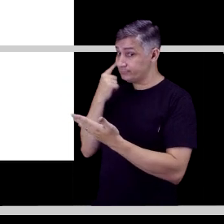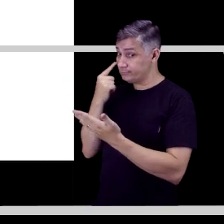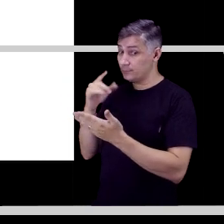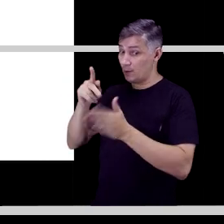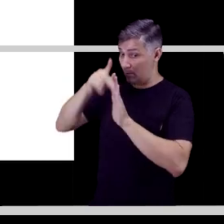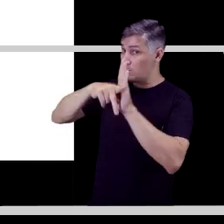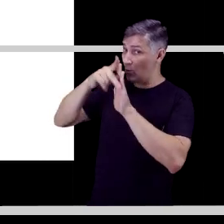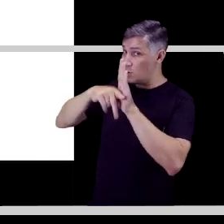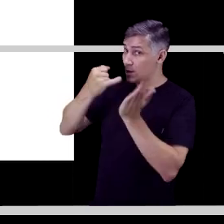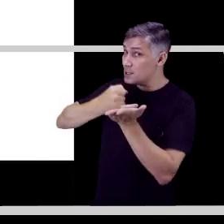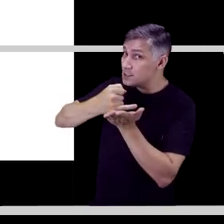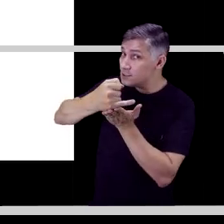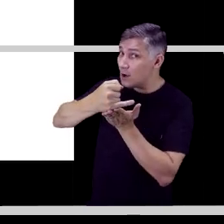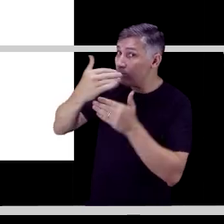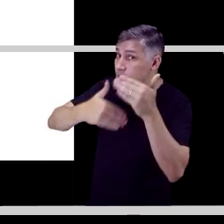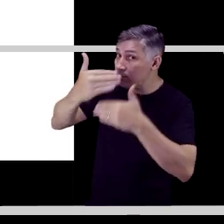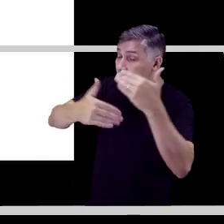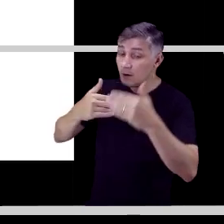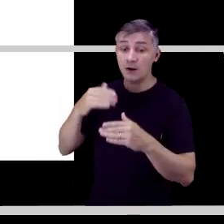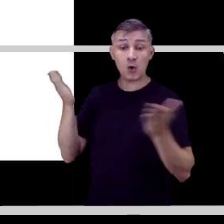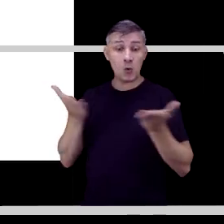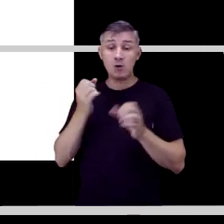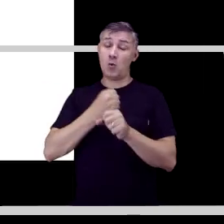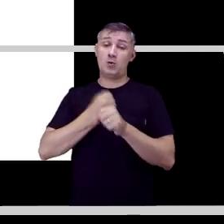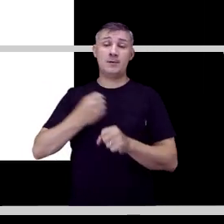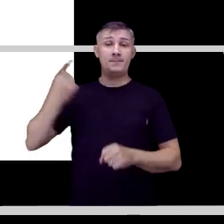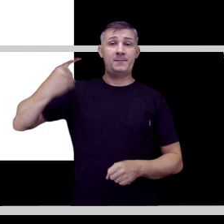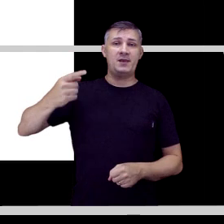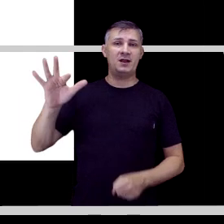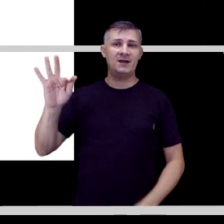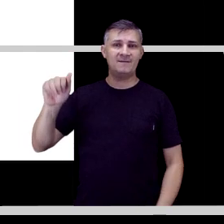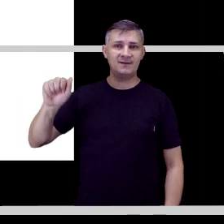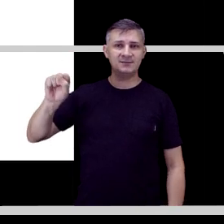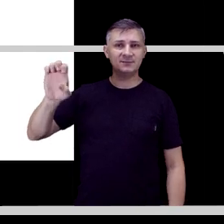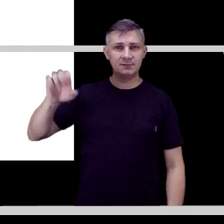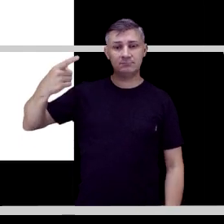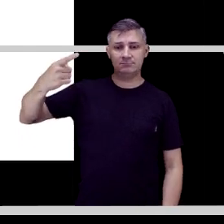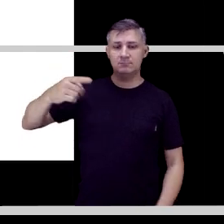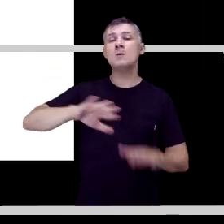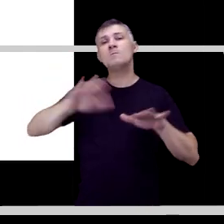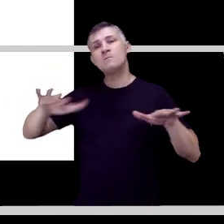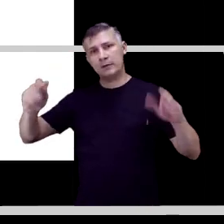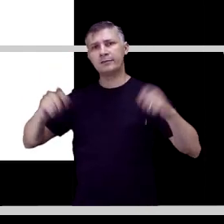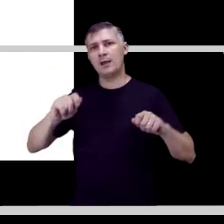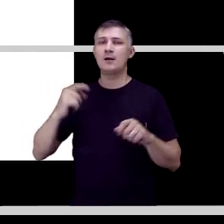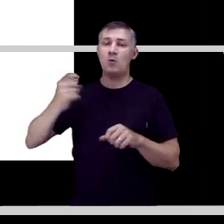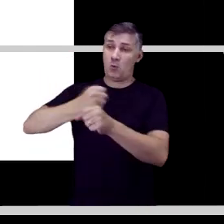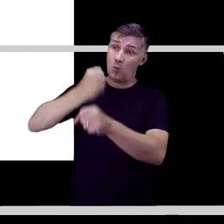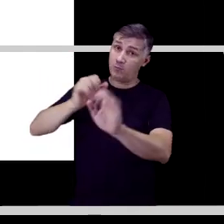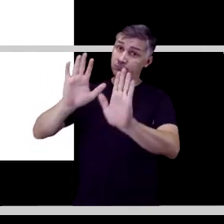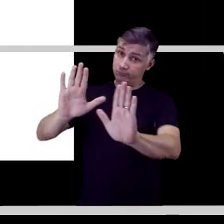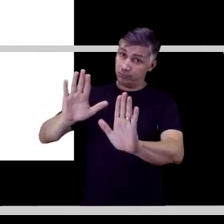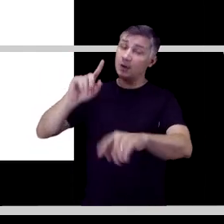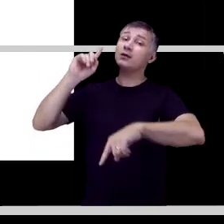flexível para encontrar a sua própria vocação. Então, esse aqui é o desenho original do museu, o projeto inicial, e